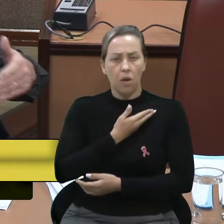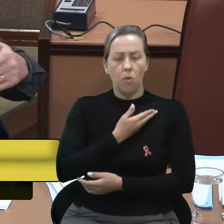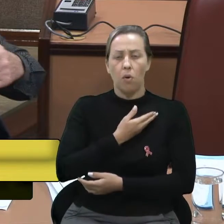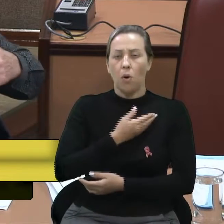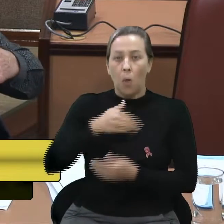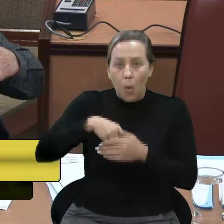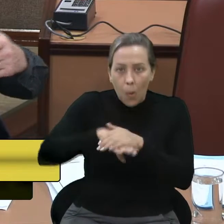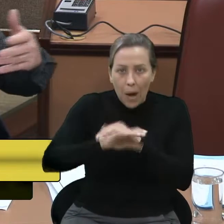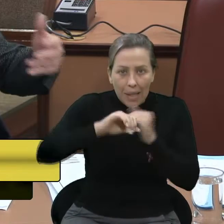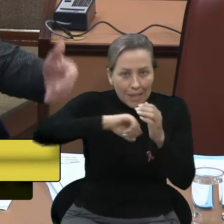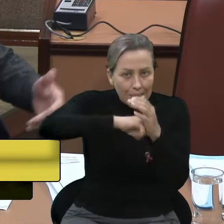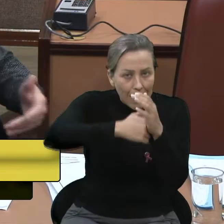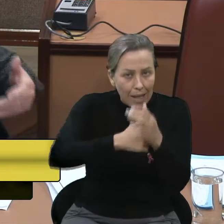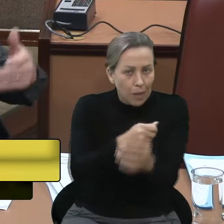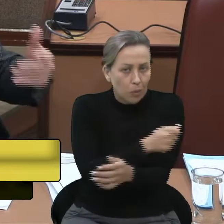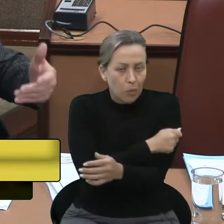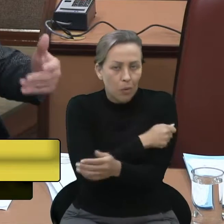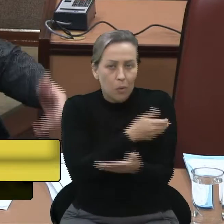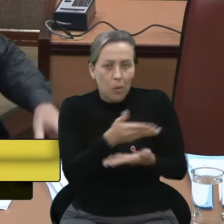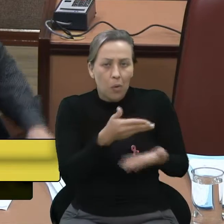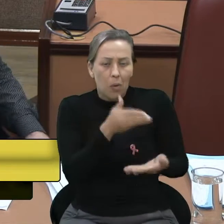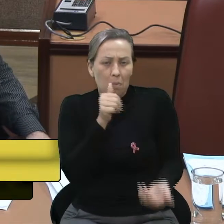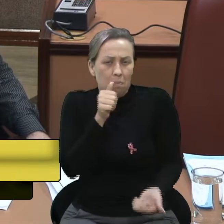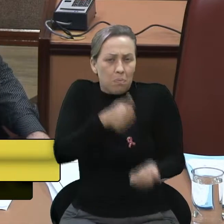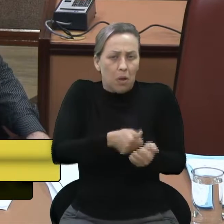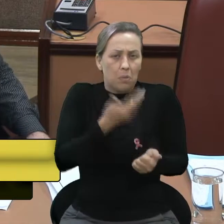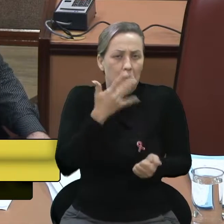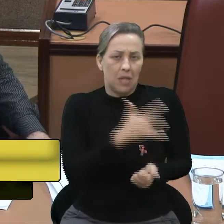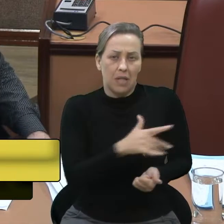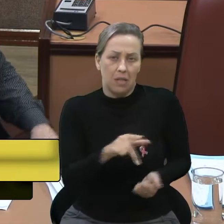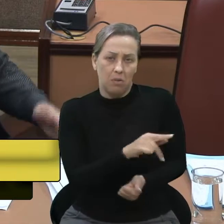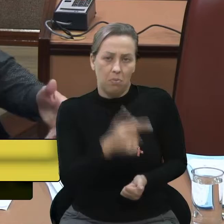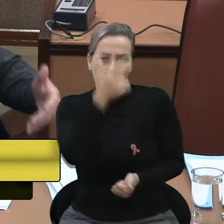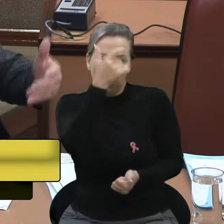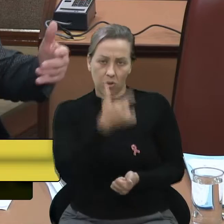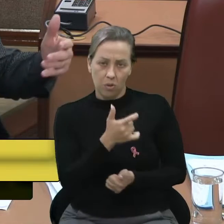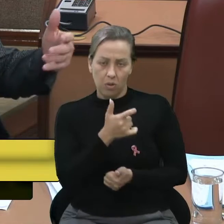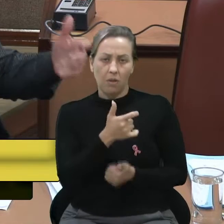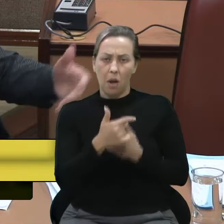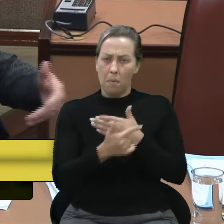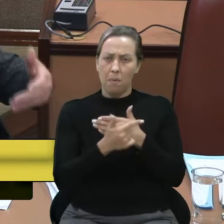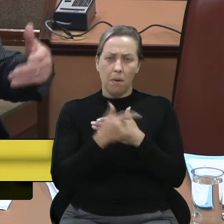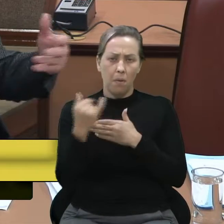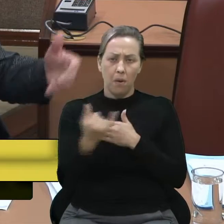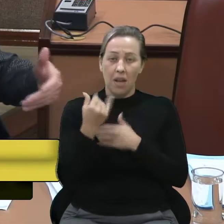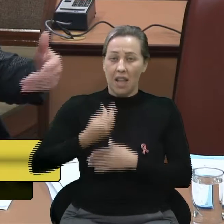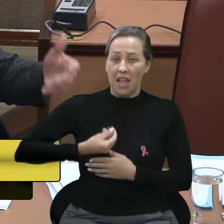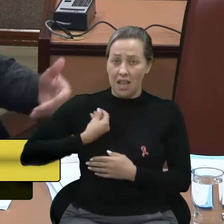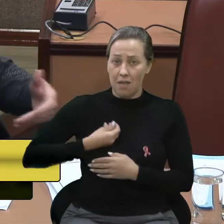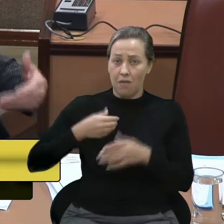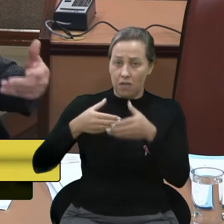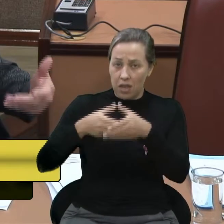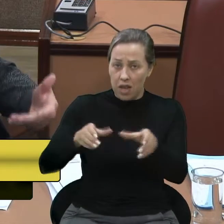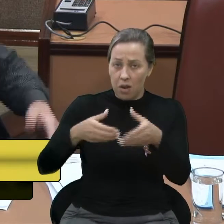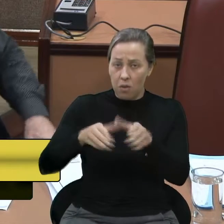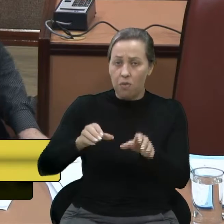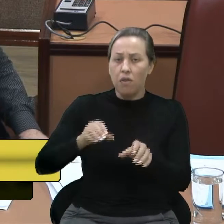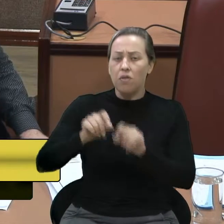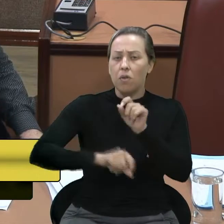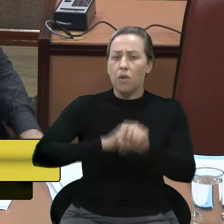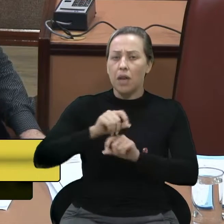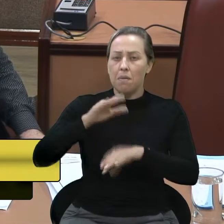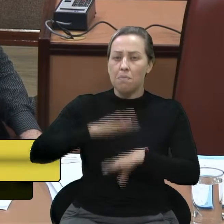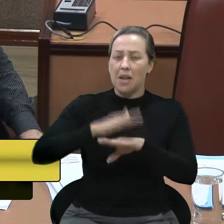confidente, enfim, ele está muito próximo das crianças e vive as dificuldades que as crianças vivem, especialmente as